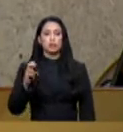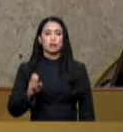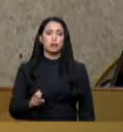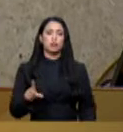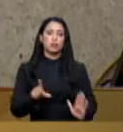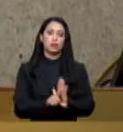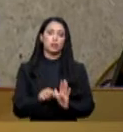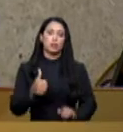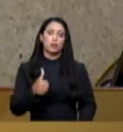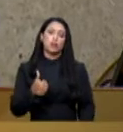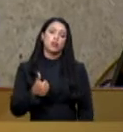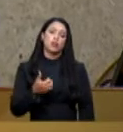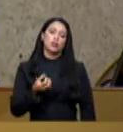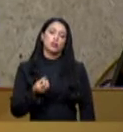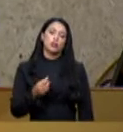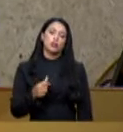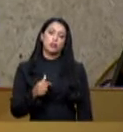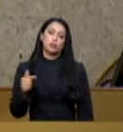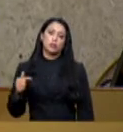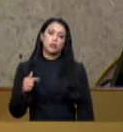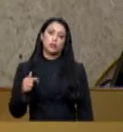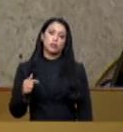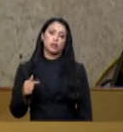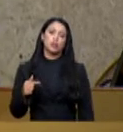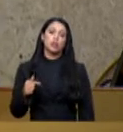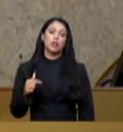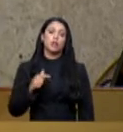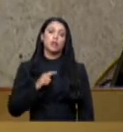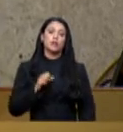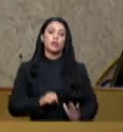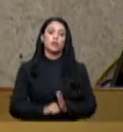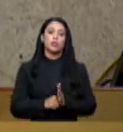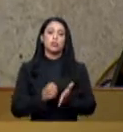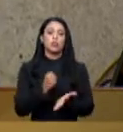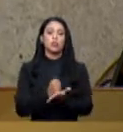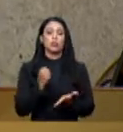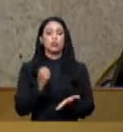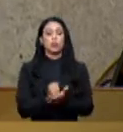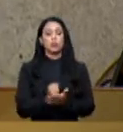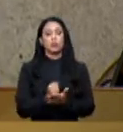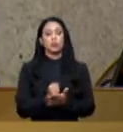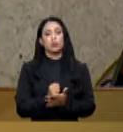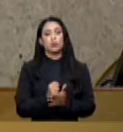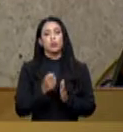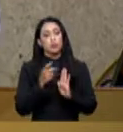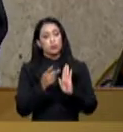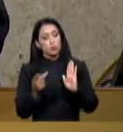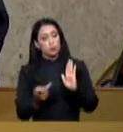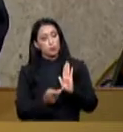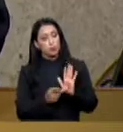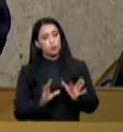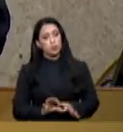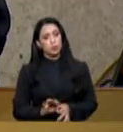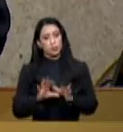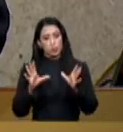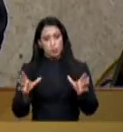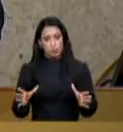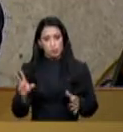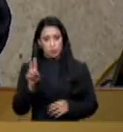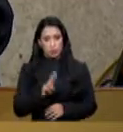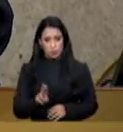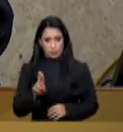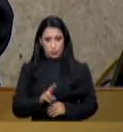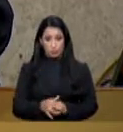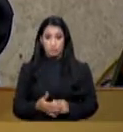11.107, vedação ao contrato de programa e à novel modalidade de concessão. E